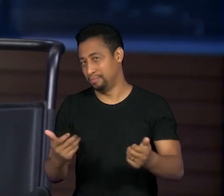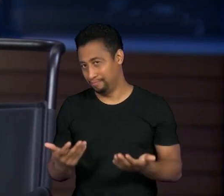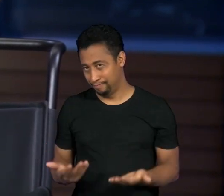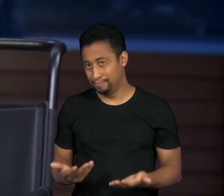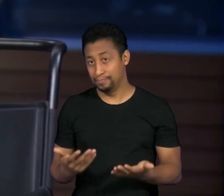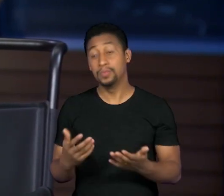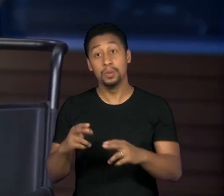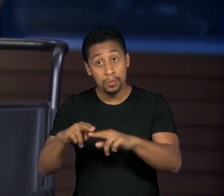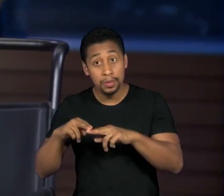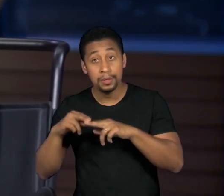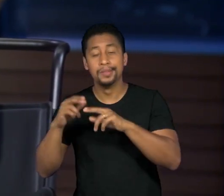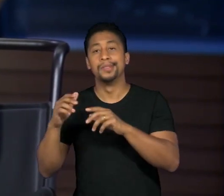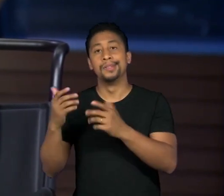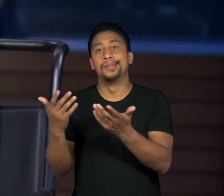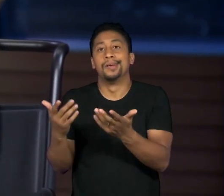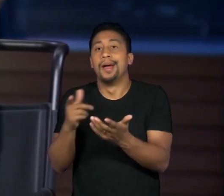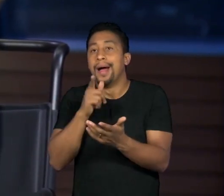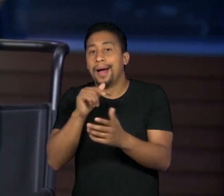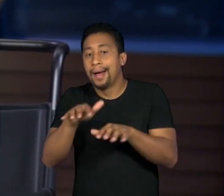recursos naturais apaga.